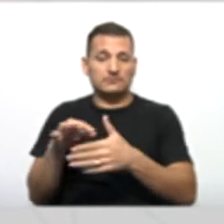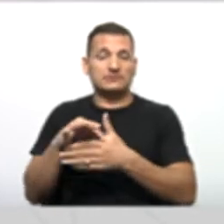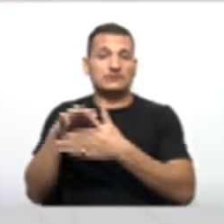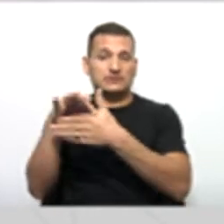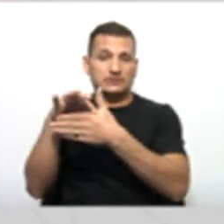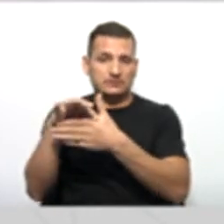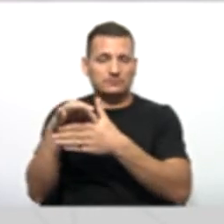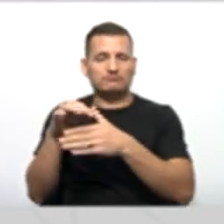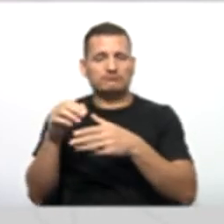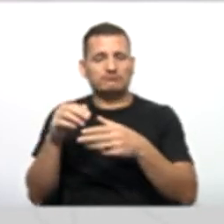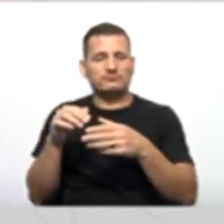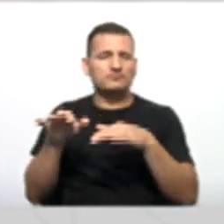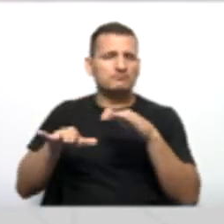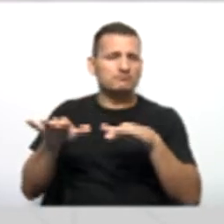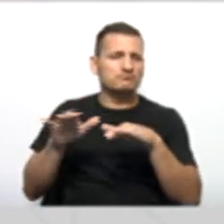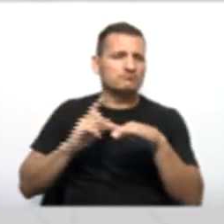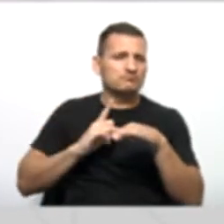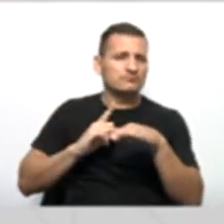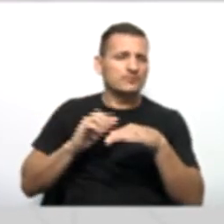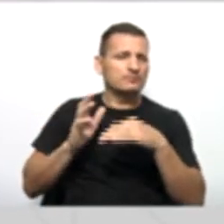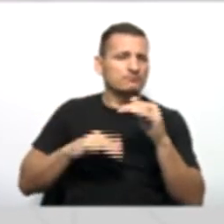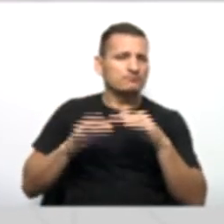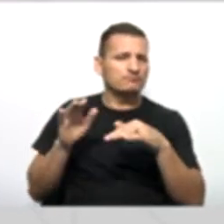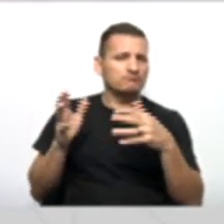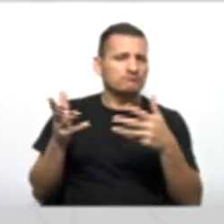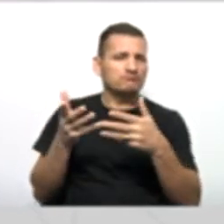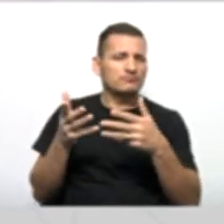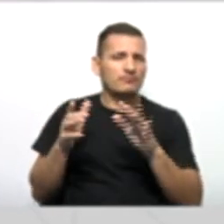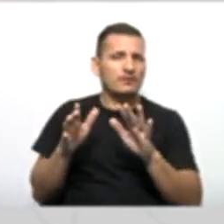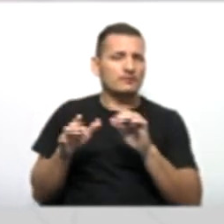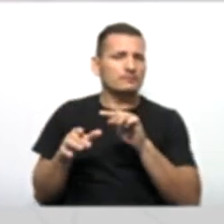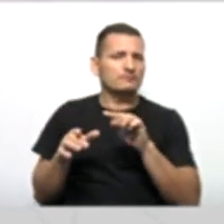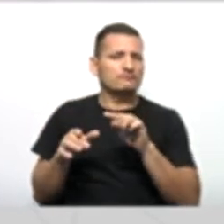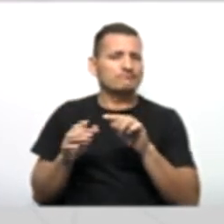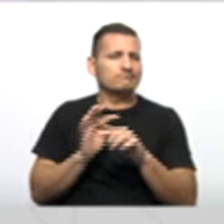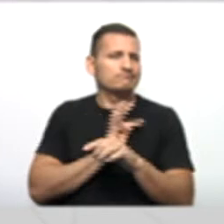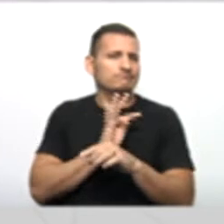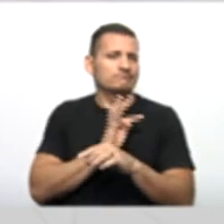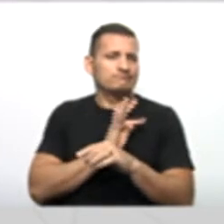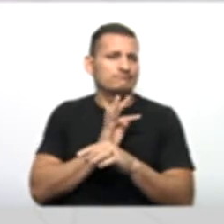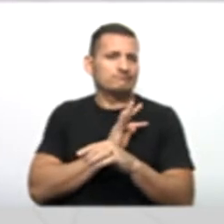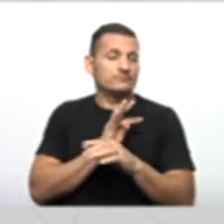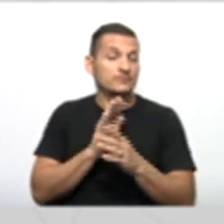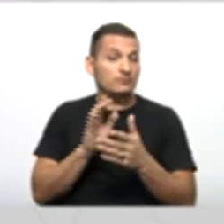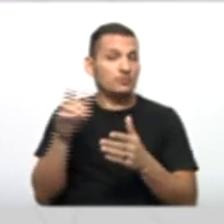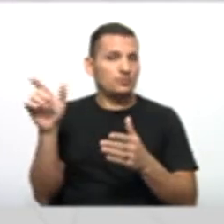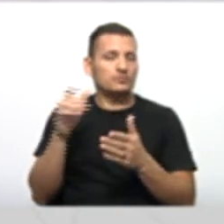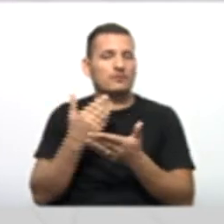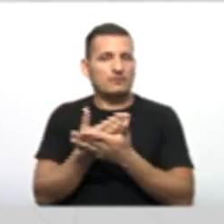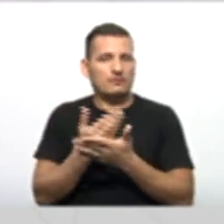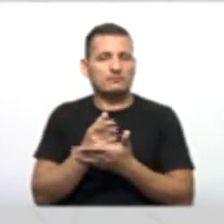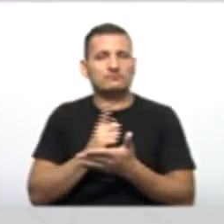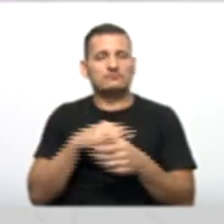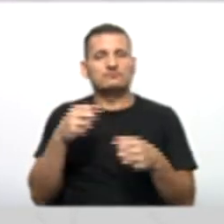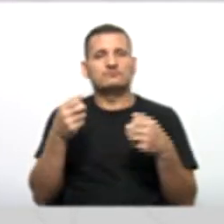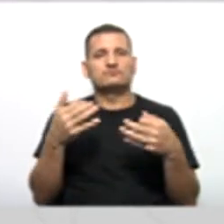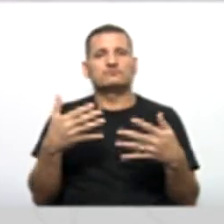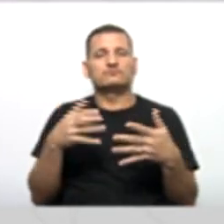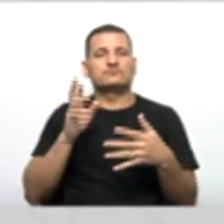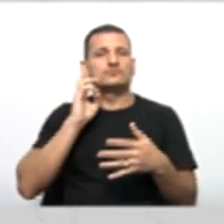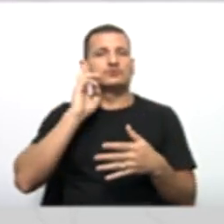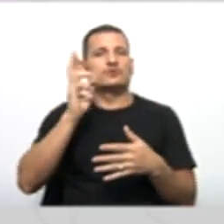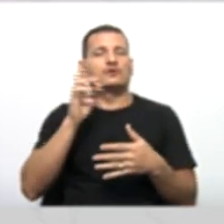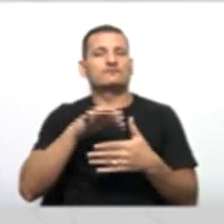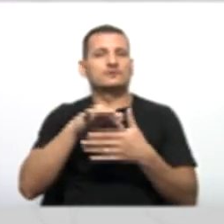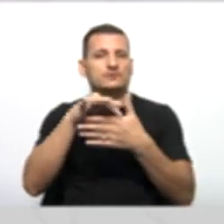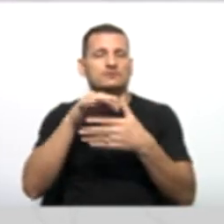excelente profissional, mas ele é uma pessoa bastante técnica, né? A gente vai ter uma aula aí que vai falar só sobre o chefe, o líder do